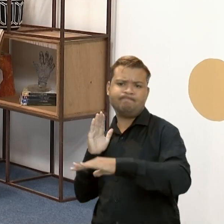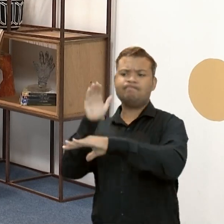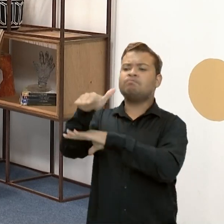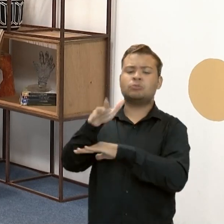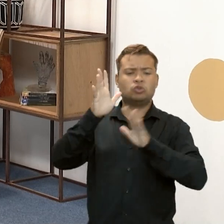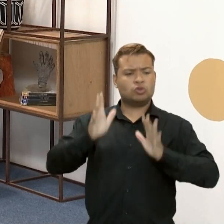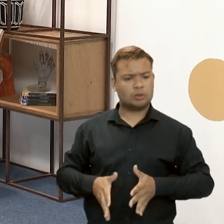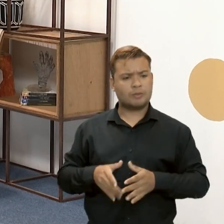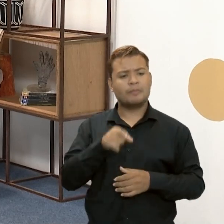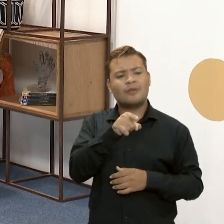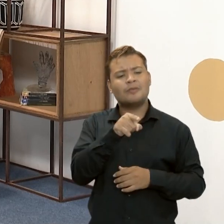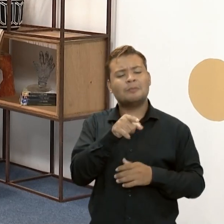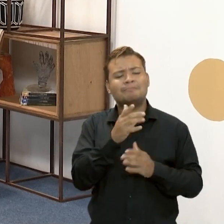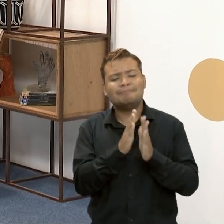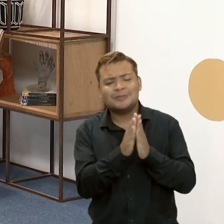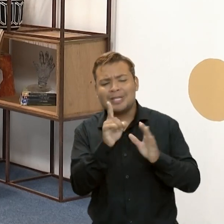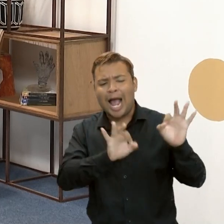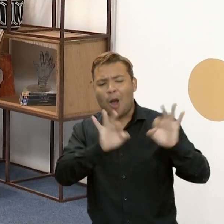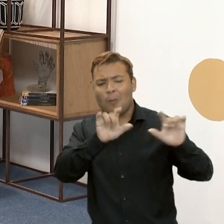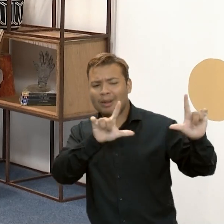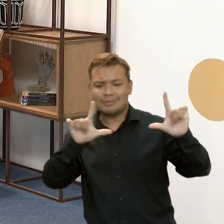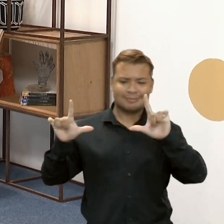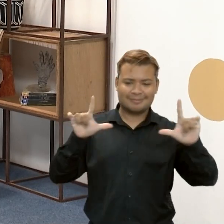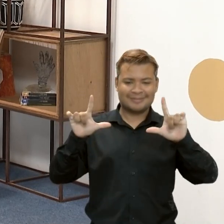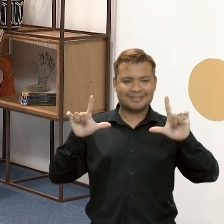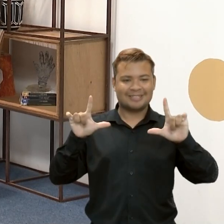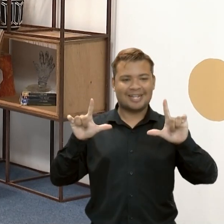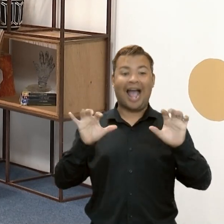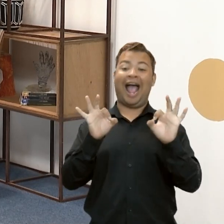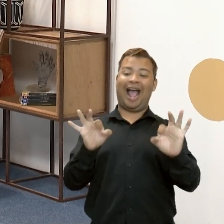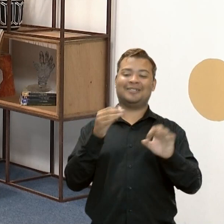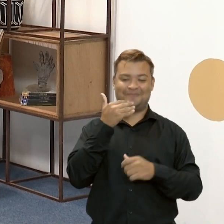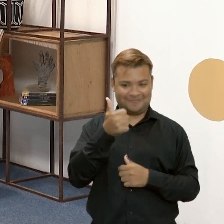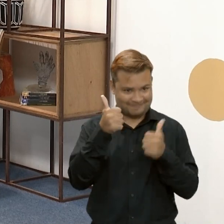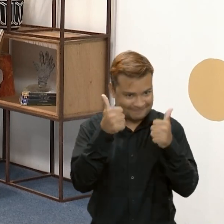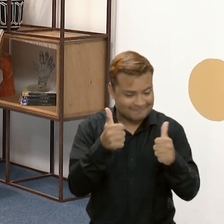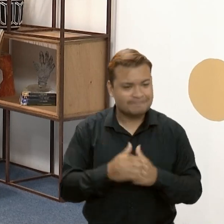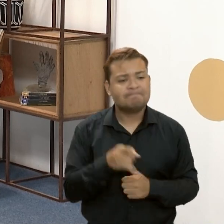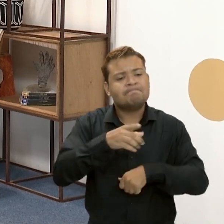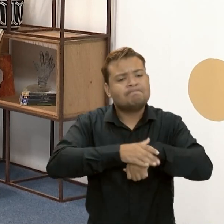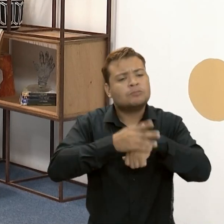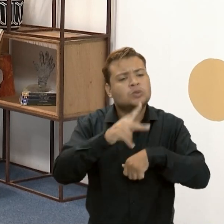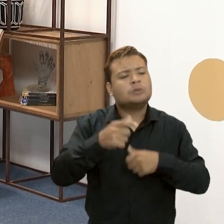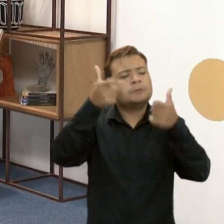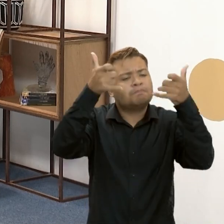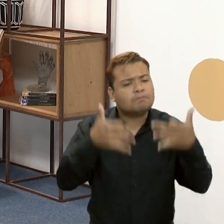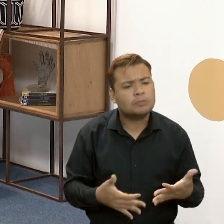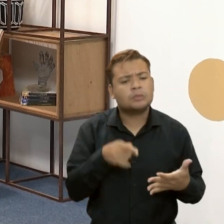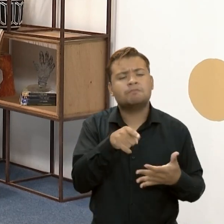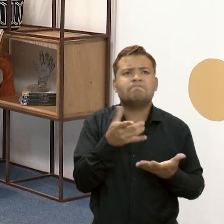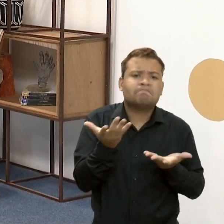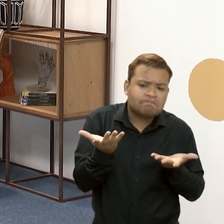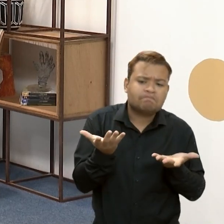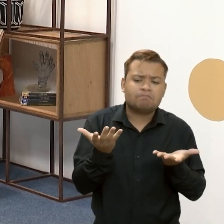um pouquinho para a sua direita, porque você está muito no cantinho da nossa tela. Aí, melhorou, Hebe. Então, se você puder contar um pouquinho também